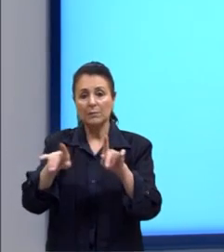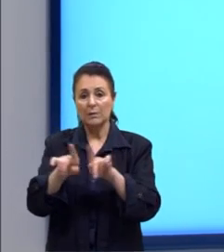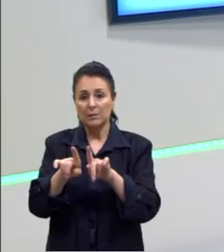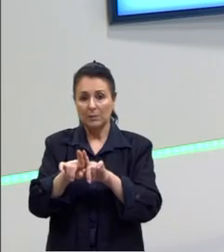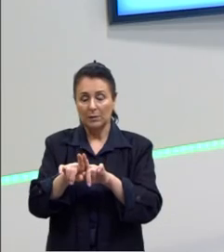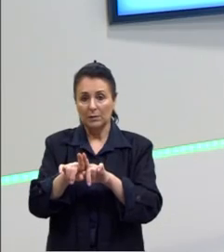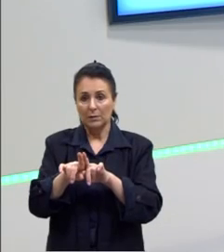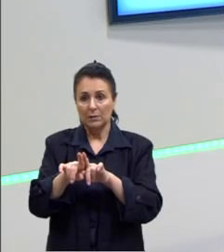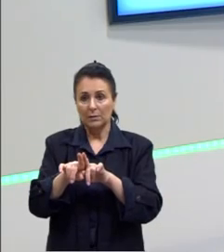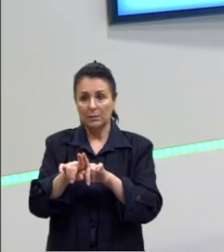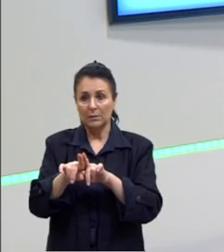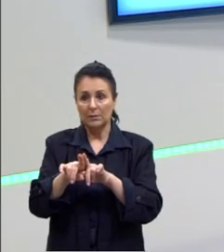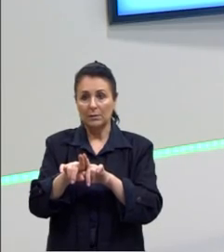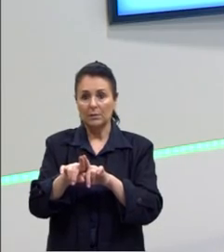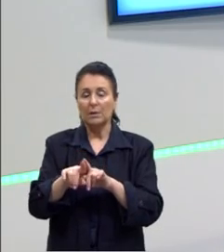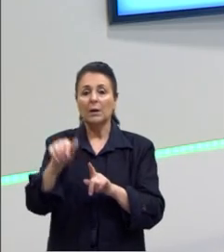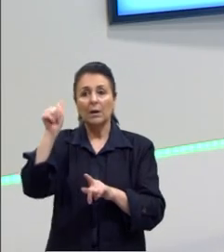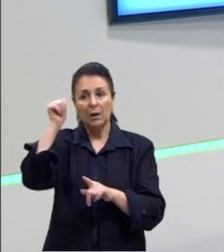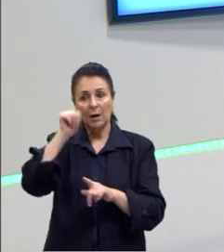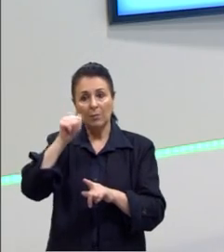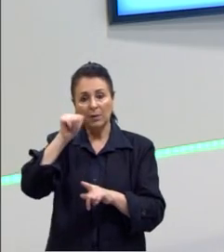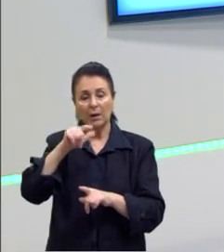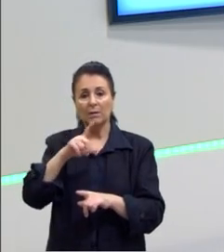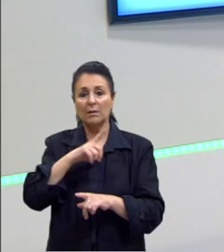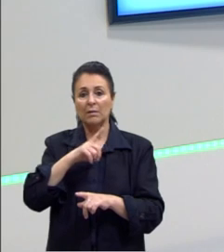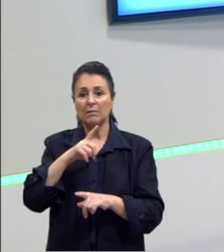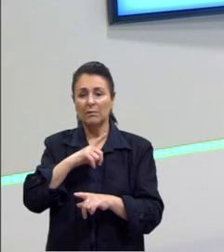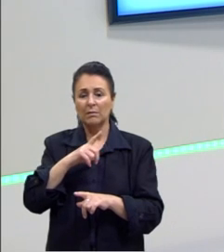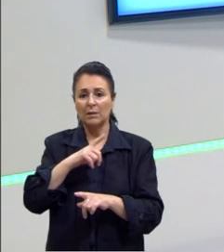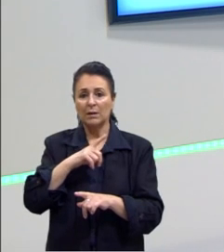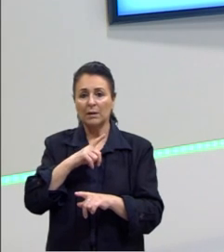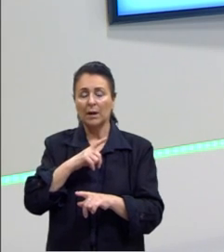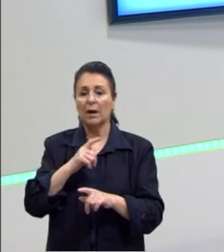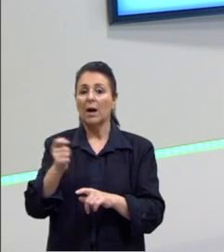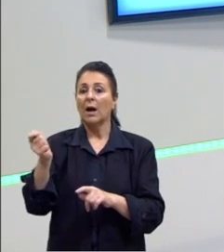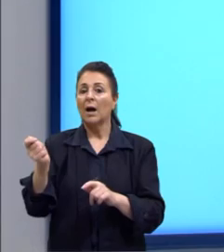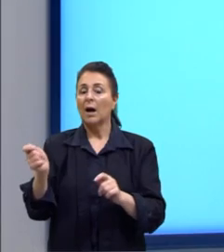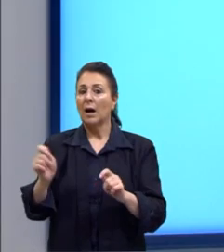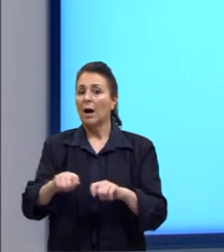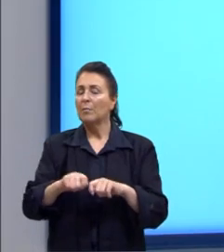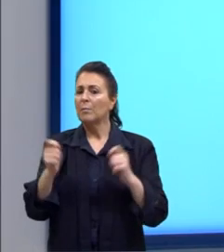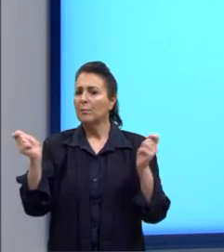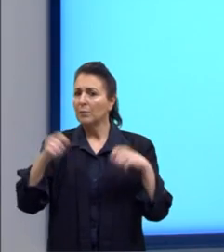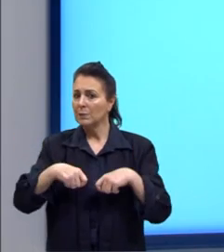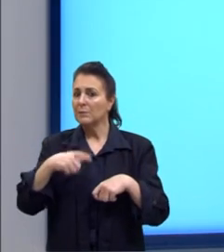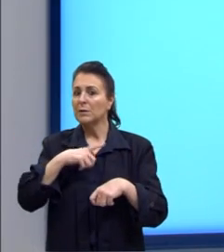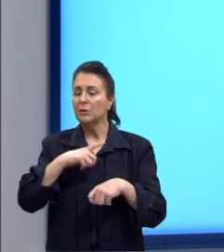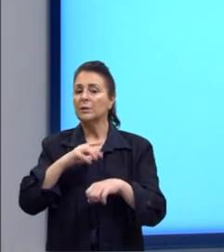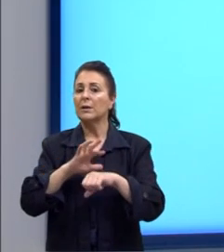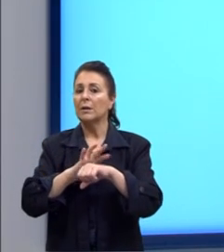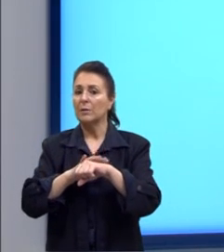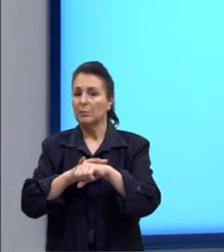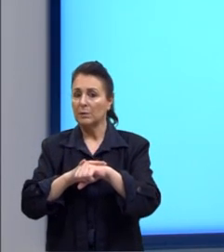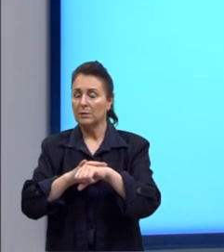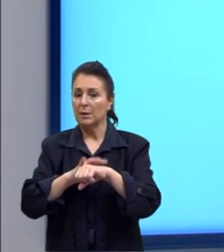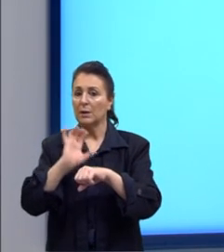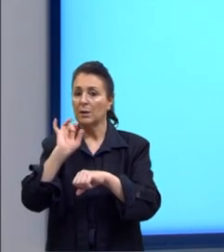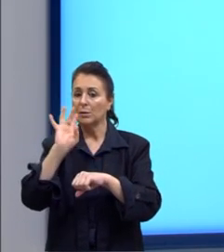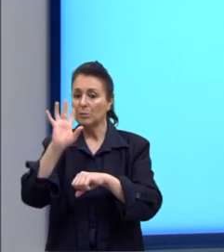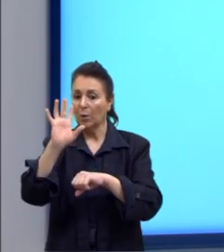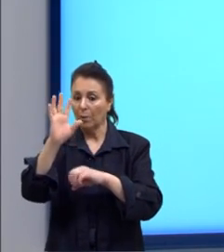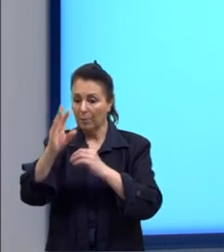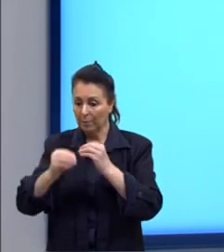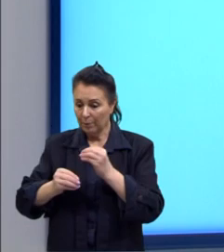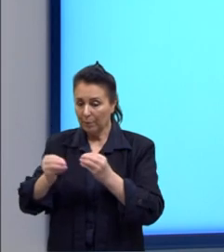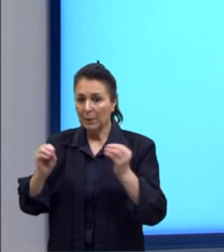ser hemofílico tá a mulher já vai ter mais a possibilidade de portar doença e só passar por seus